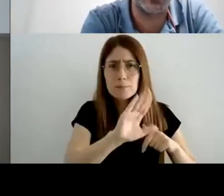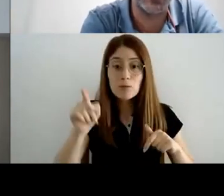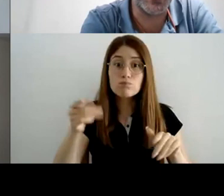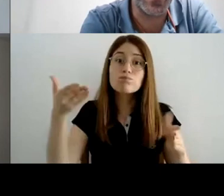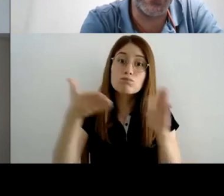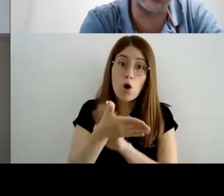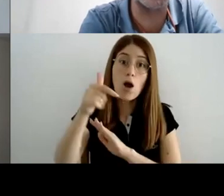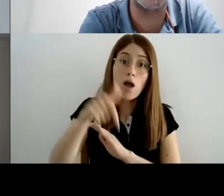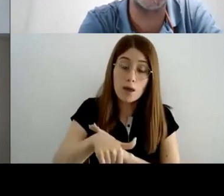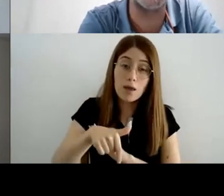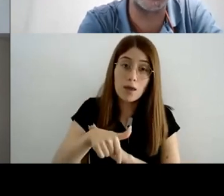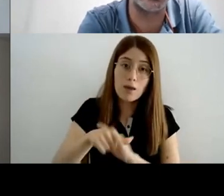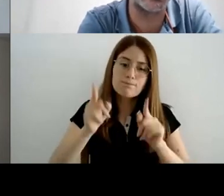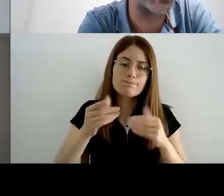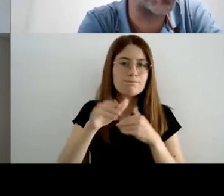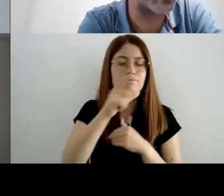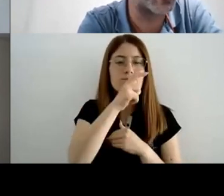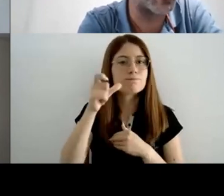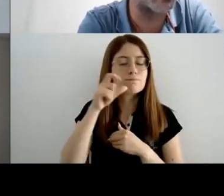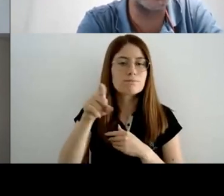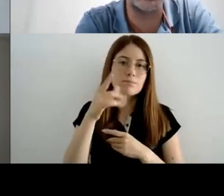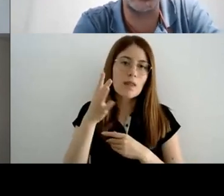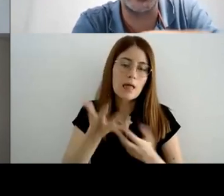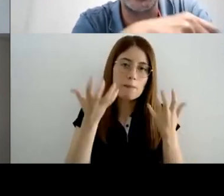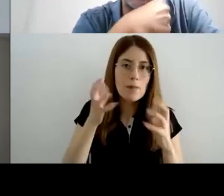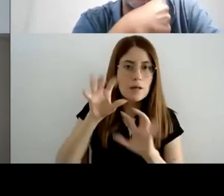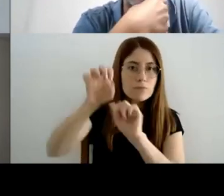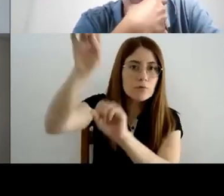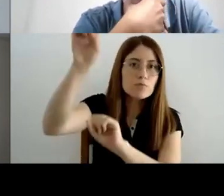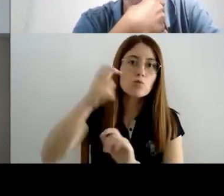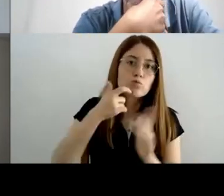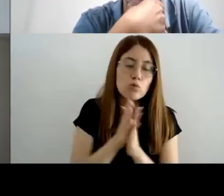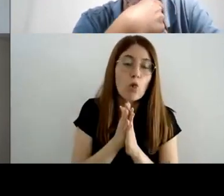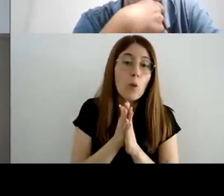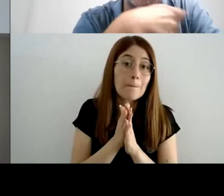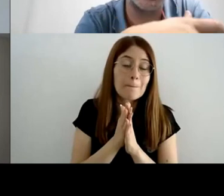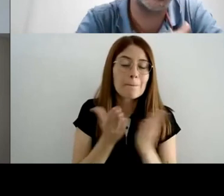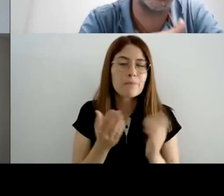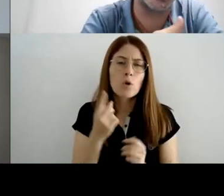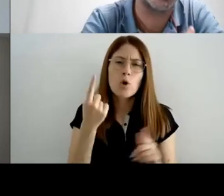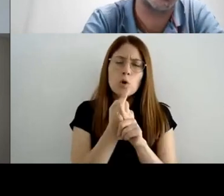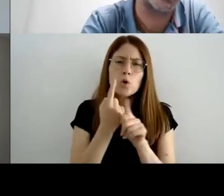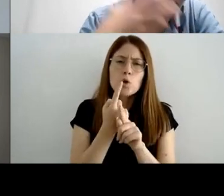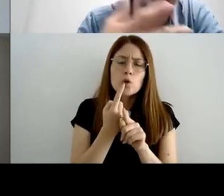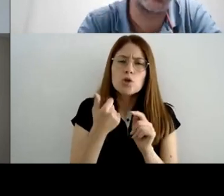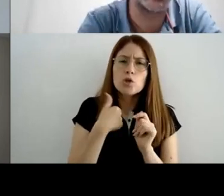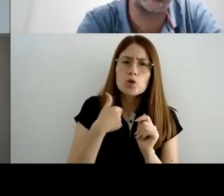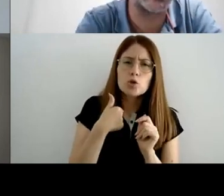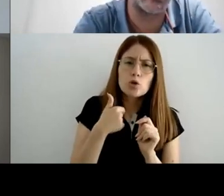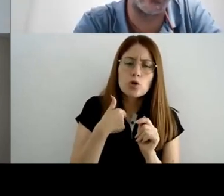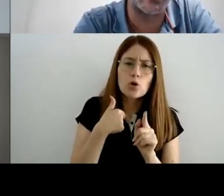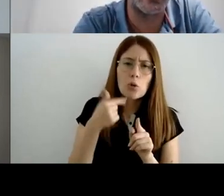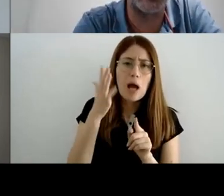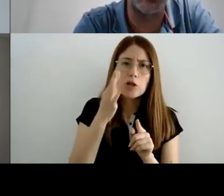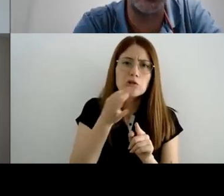entras, passas a estar comprometido com isto tudo. E uma das coisas, por acaso, que eu não ouvi muito aqui, confesso, se alguém disse eu estava